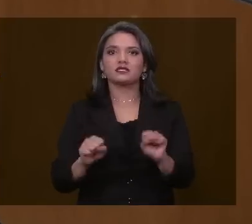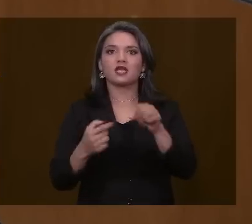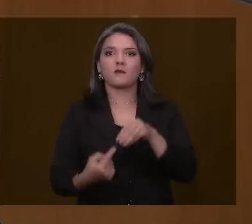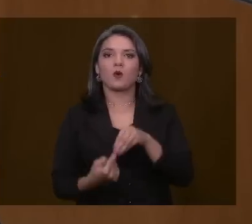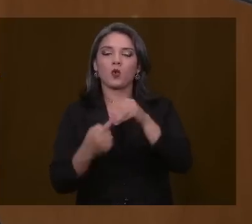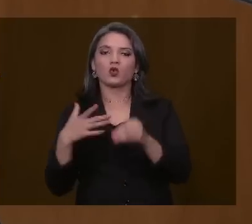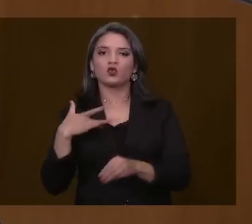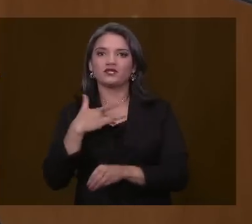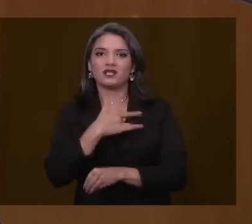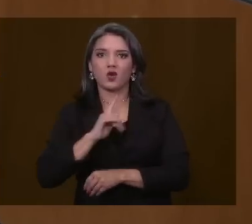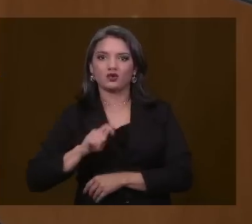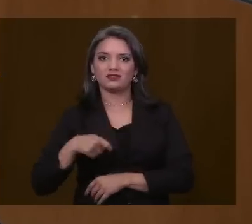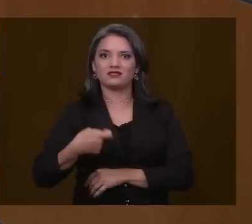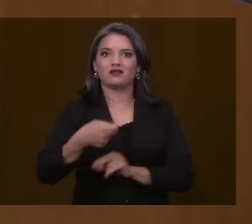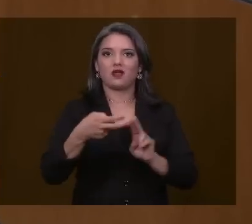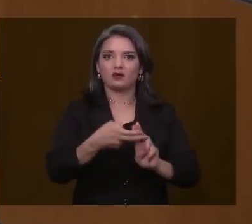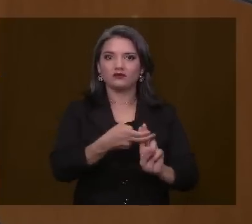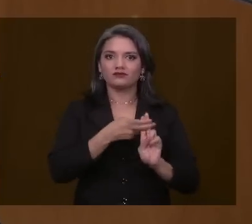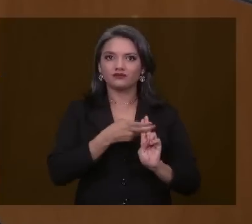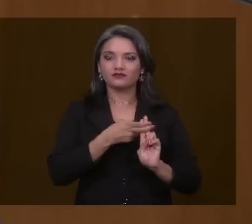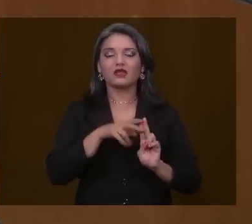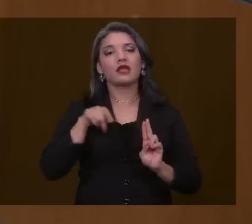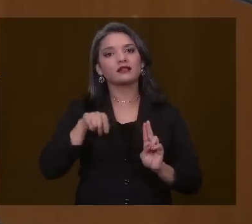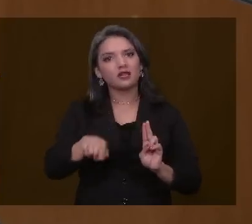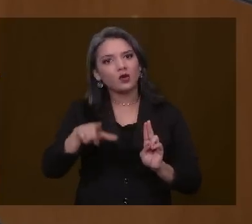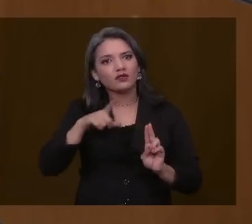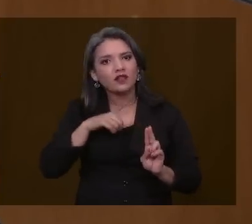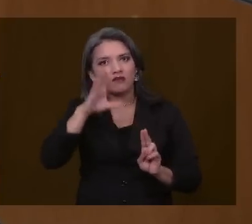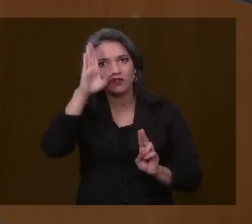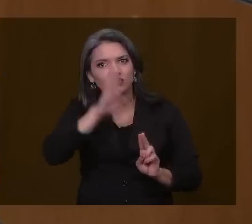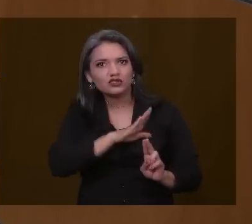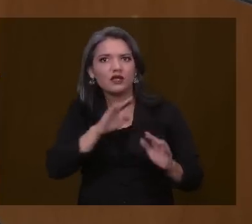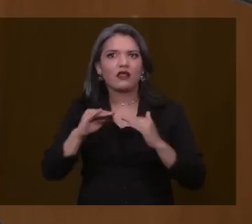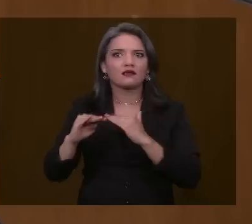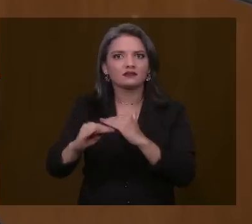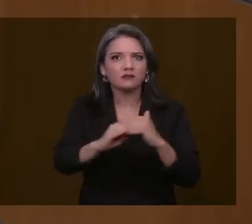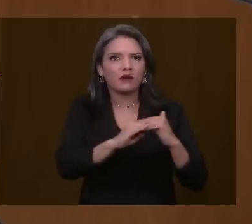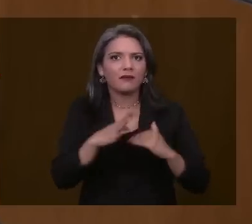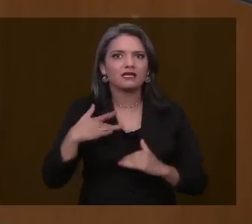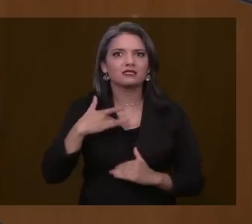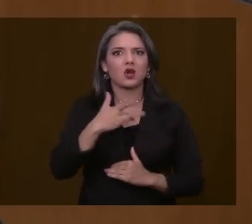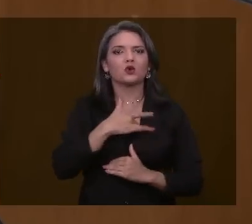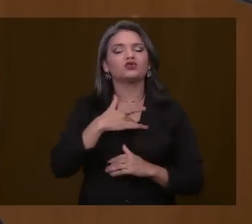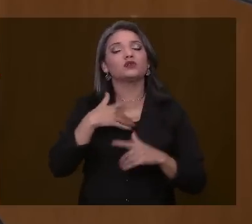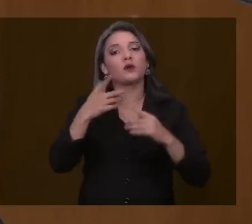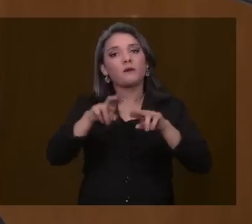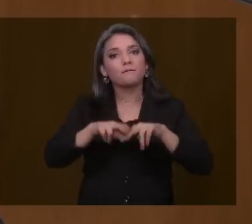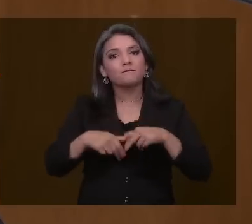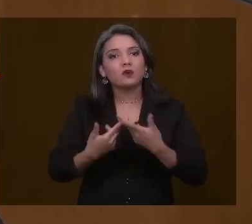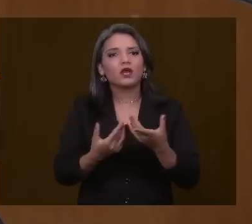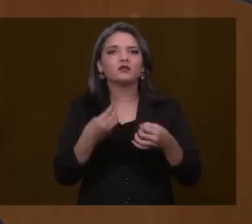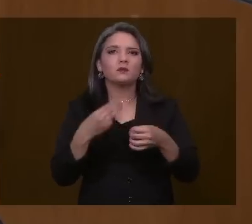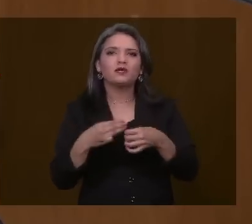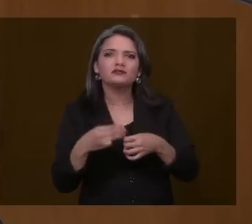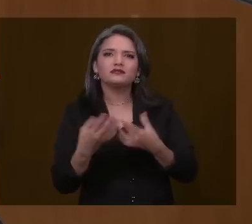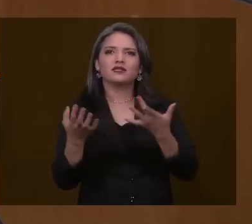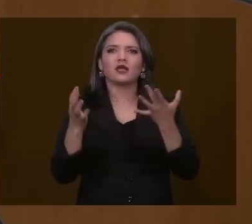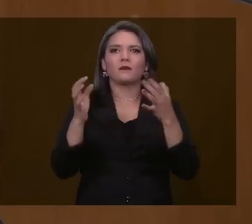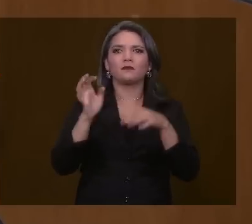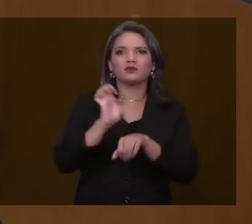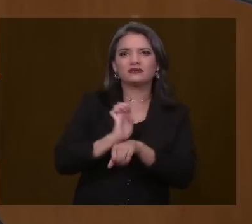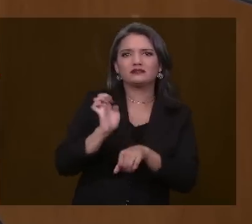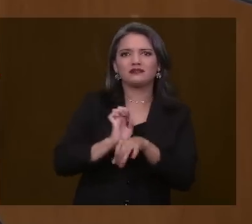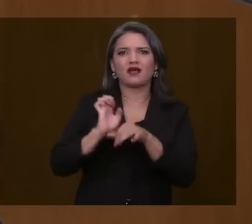A universalidade e gratuidade exigiu que municípios, estados e União desenhassem políticas